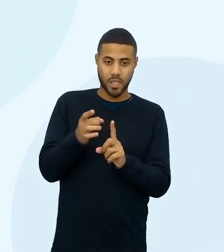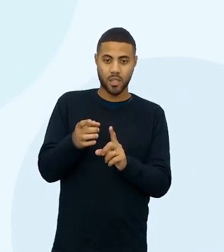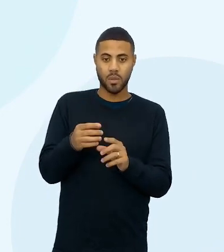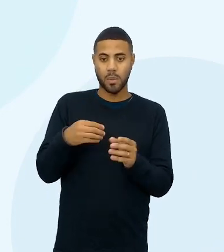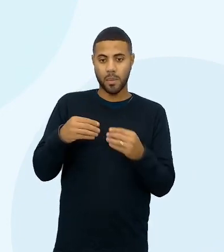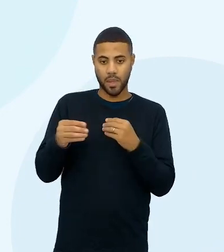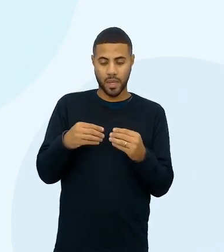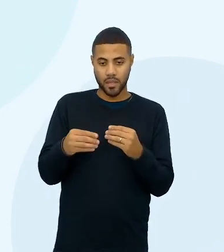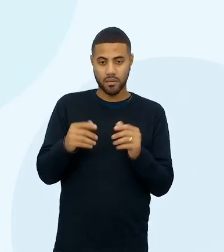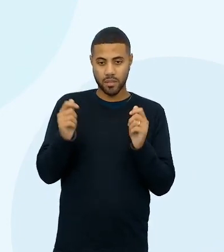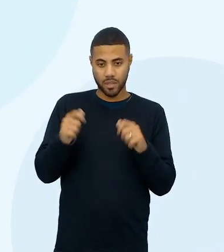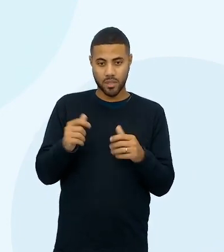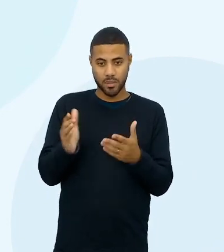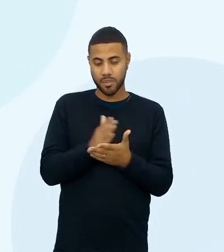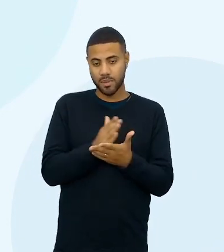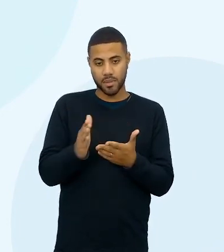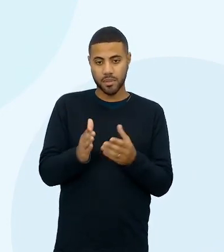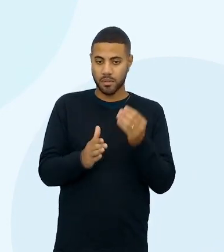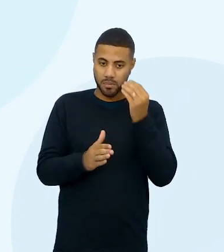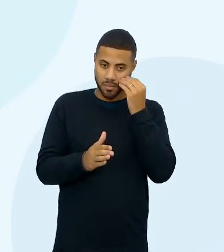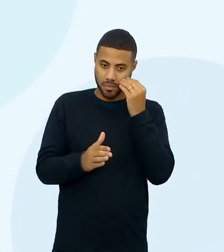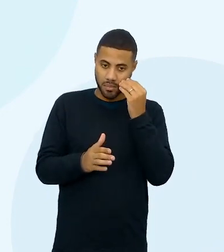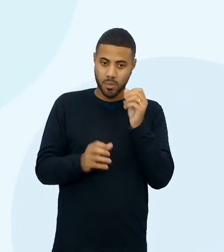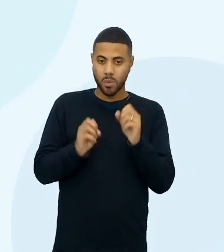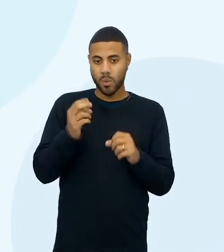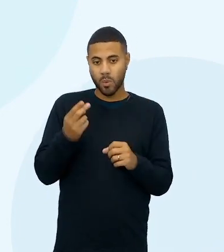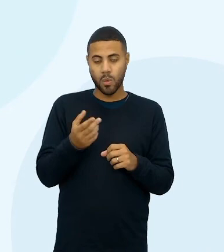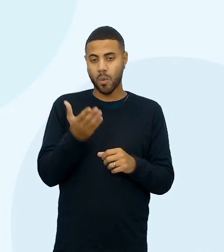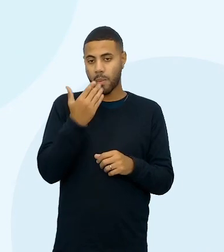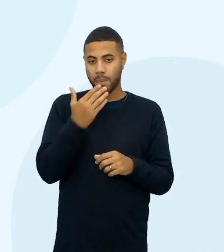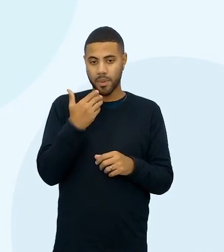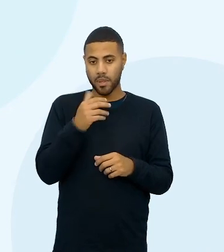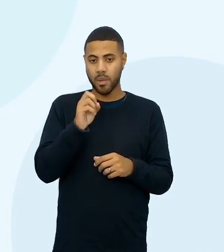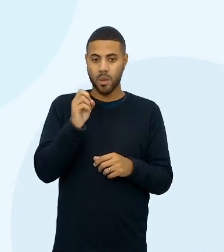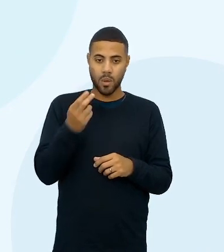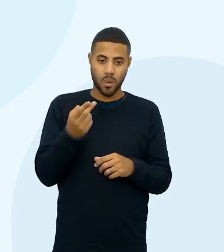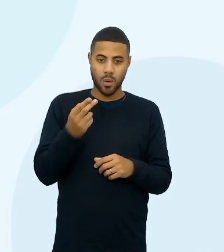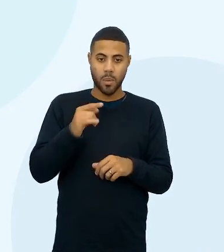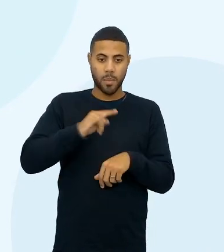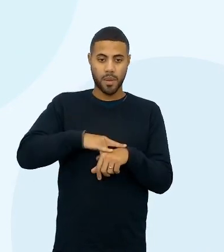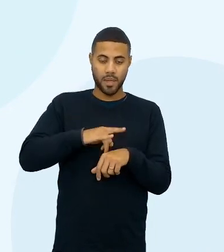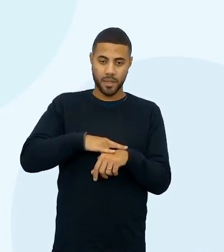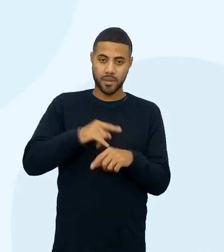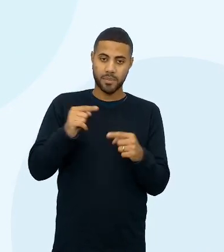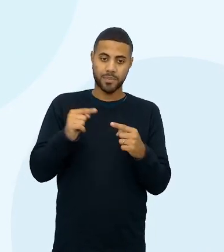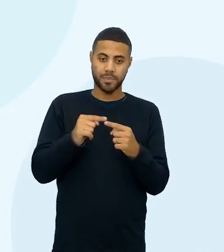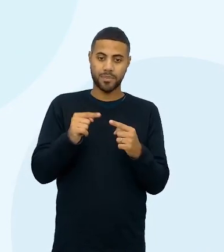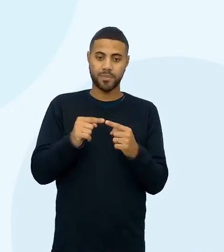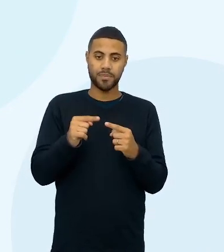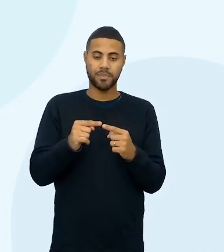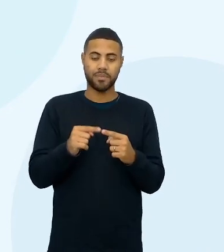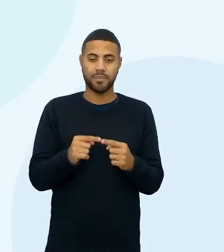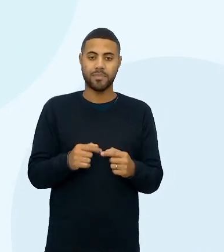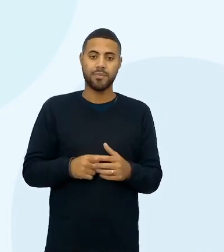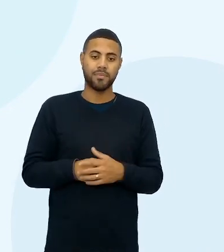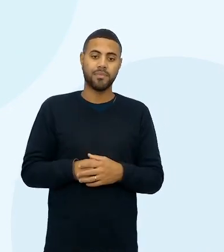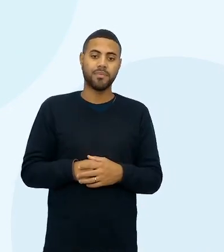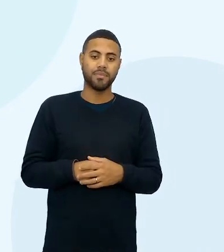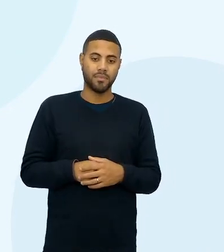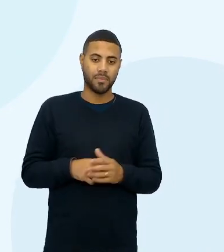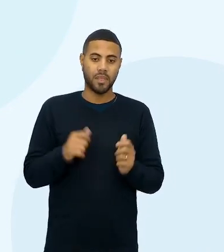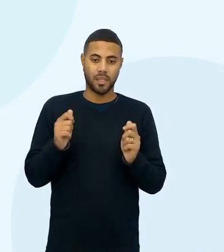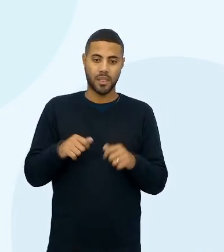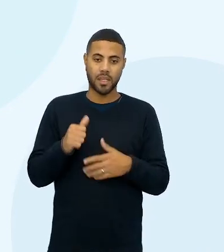não der, separa o que é orgânico, né? O que é rejeito de banheiro, das embalagens que você pode mandar